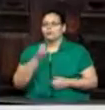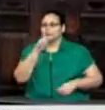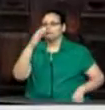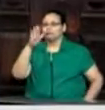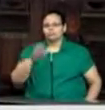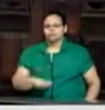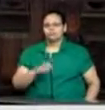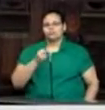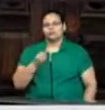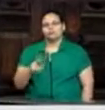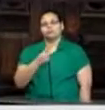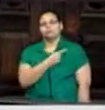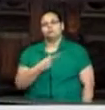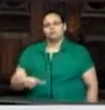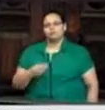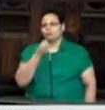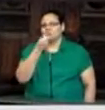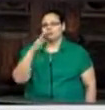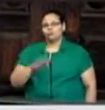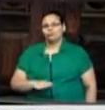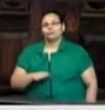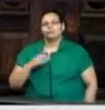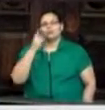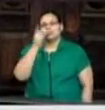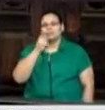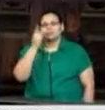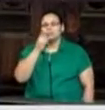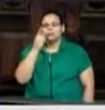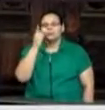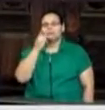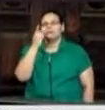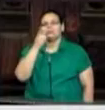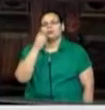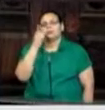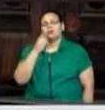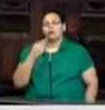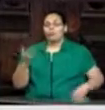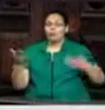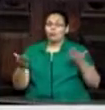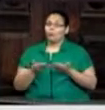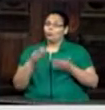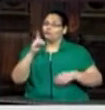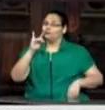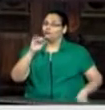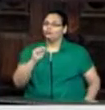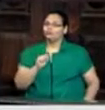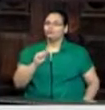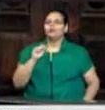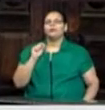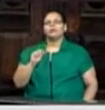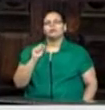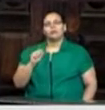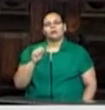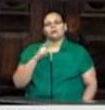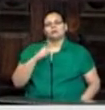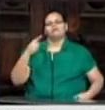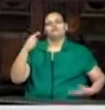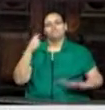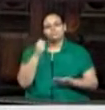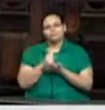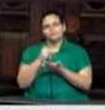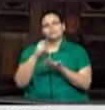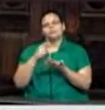Boa tarde, senhora presidente, boa tarde, demais deputados. Hoje é um dia que tem sido